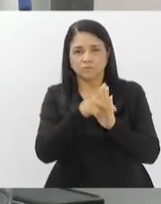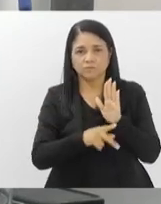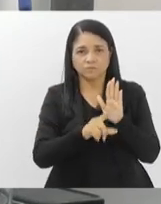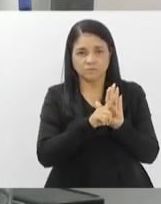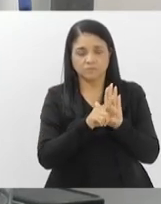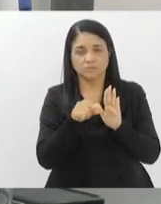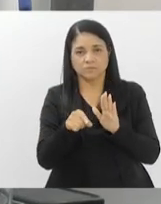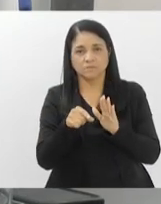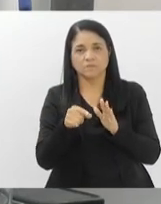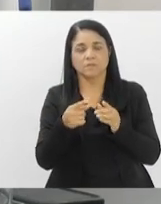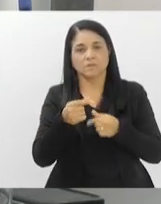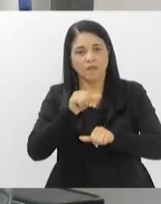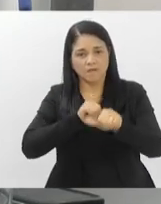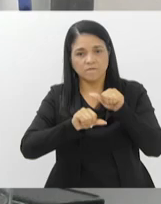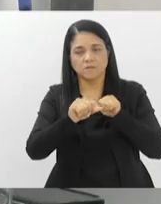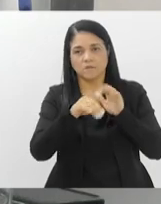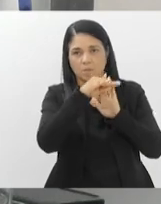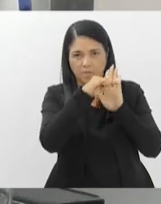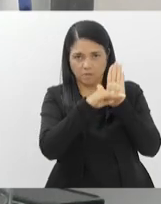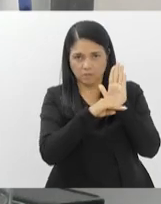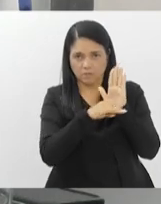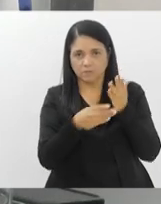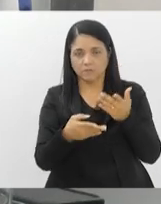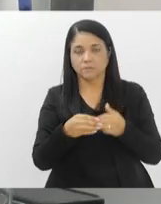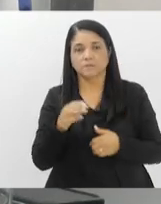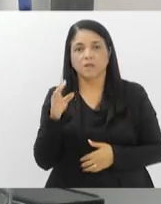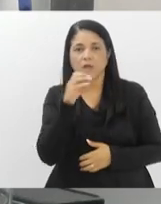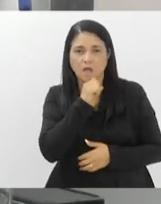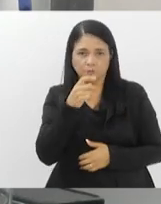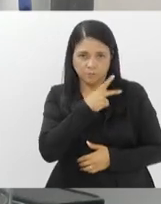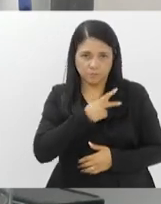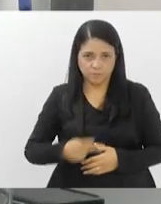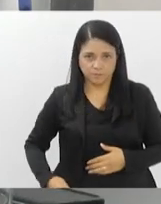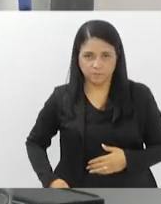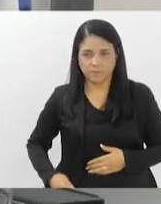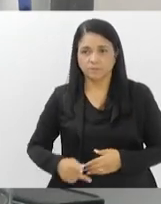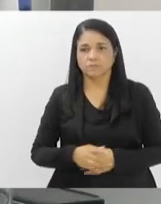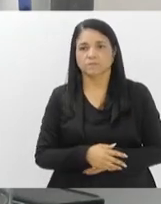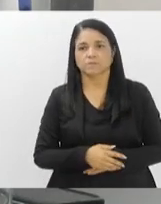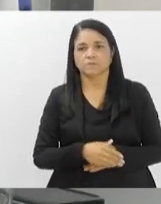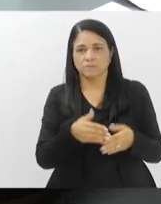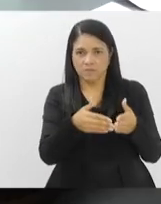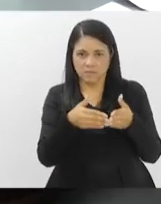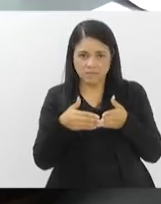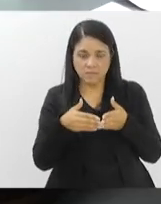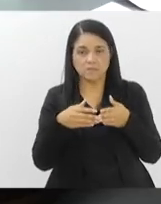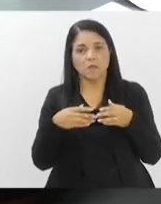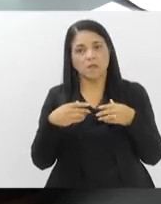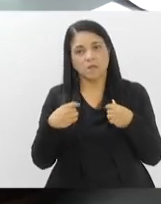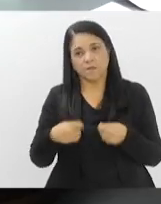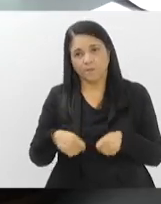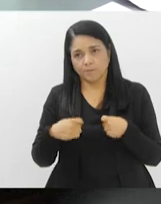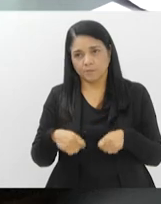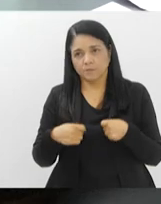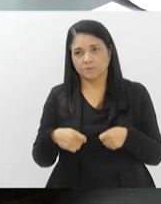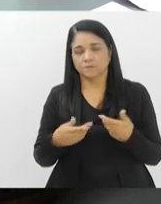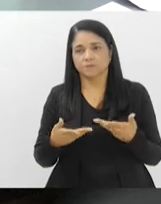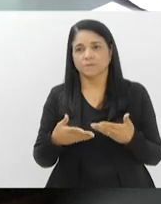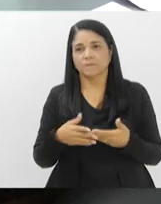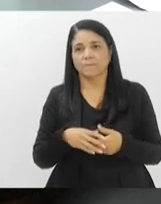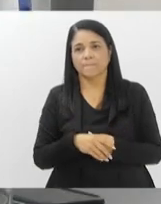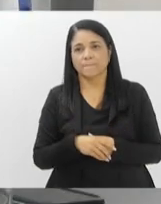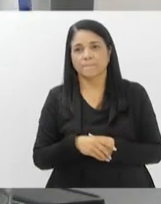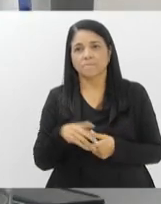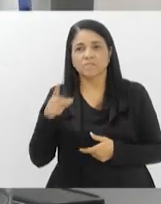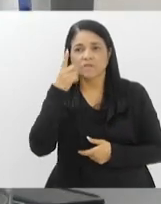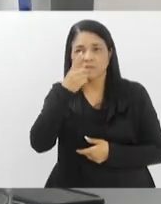para os pedidos de inversão da pauta. Presidente, rapidamente, eu peço licença. Perfeito. Preciso ir para uma... Deputado Serafini, Vossa Excelência